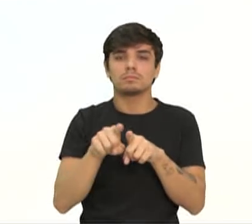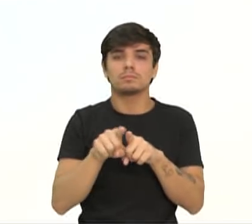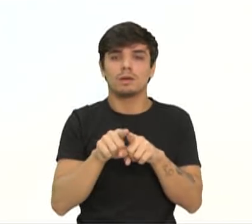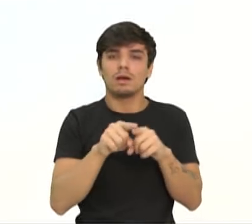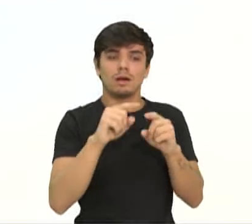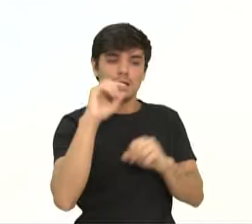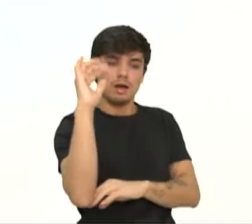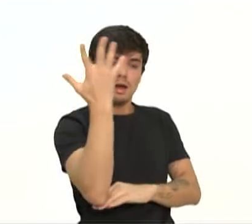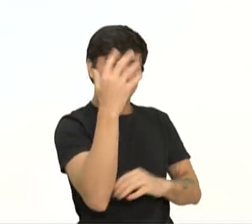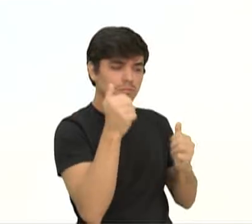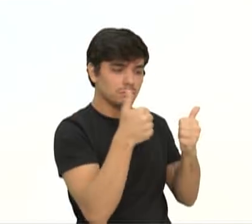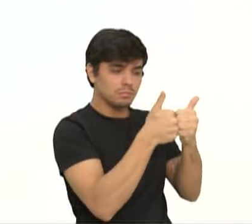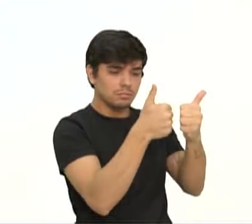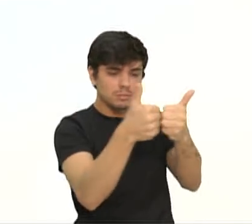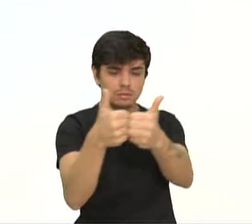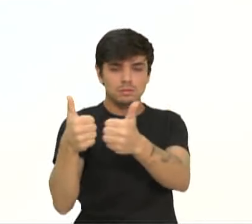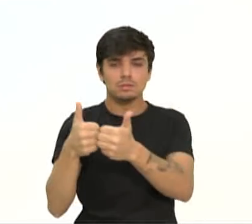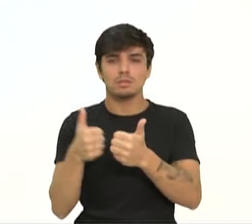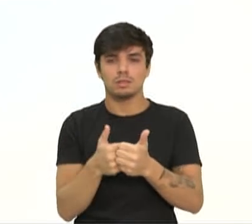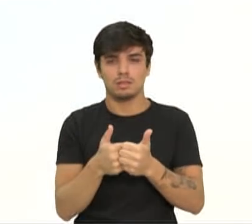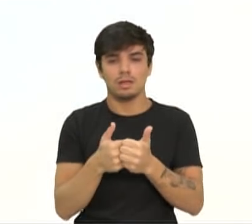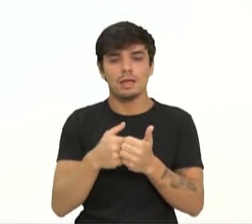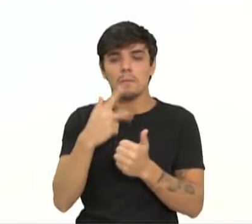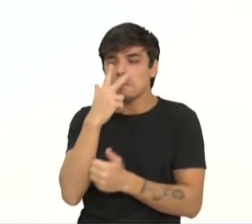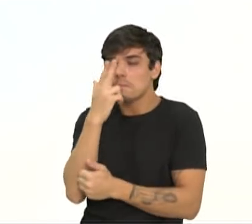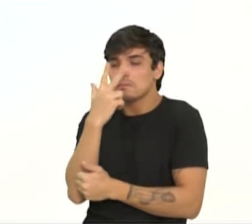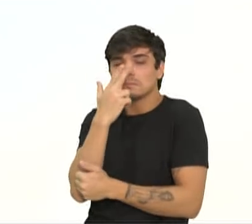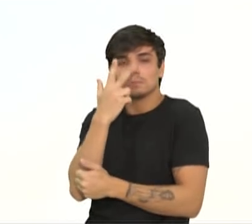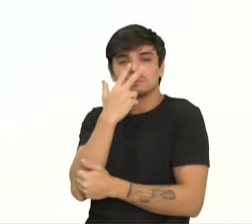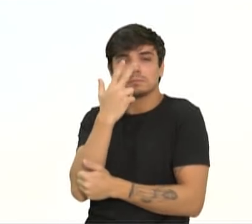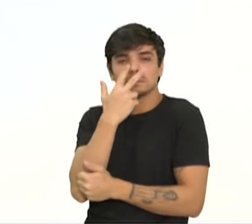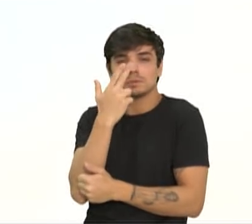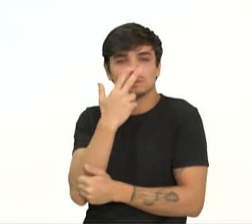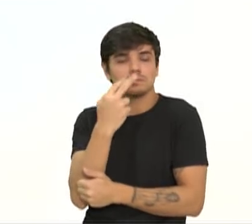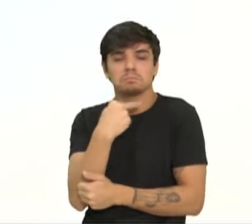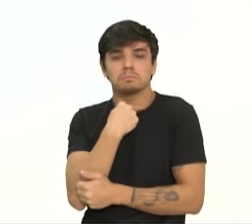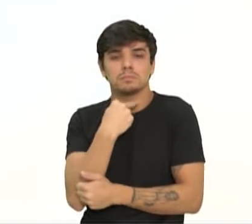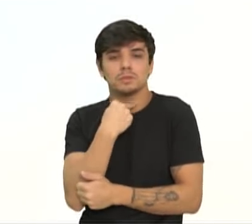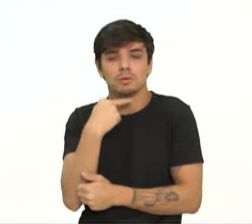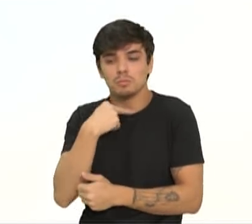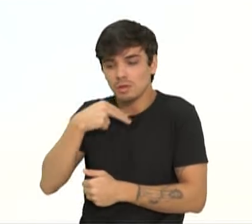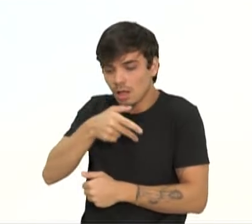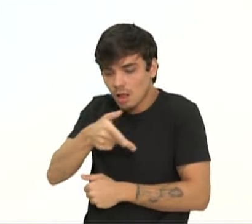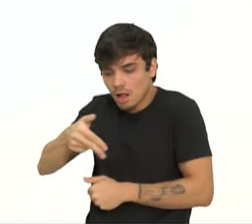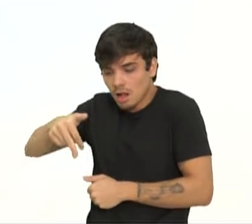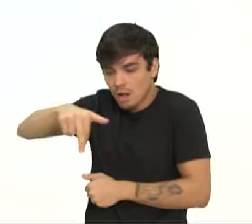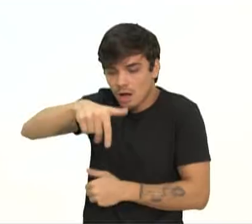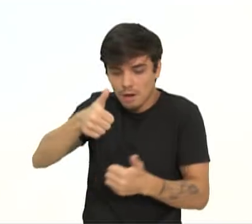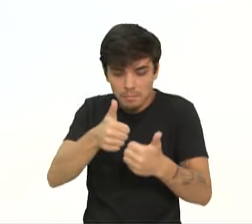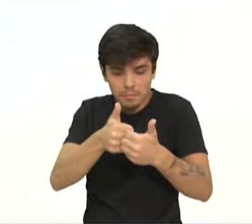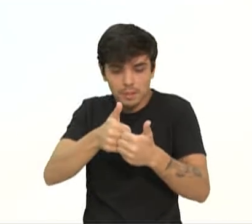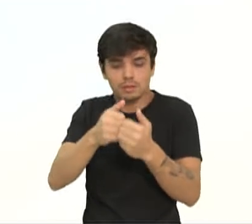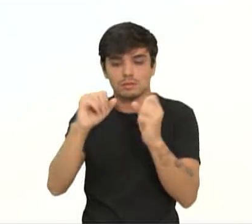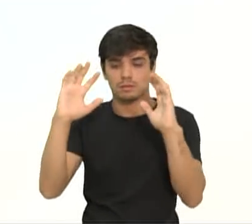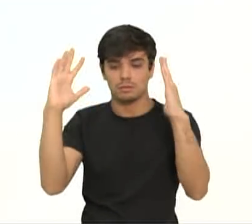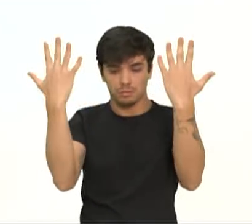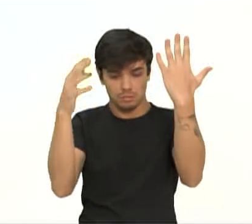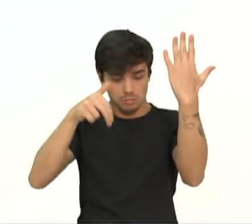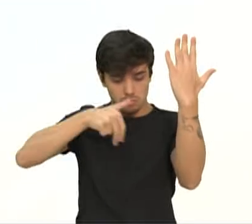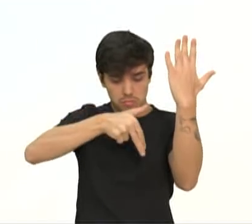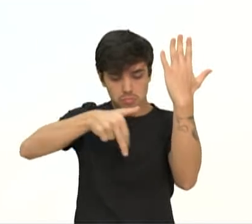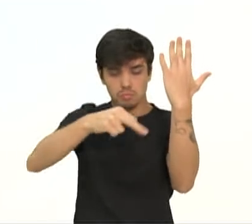juntas umas das outras que davam a impressão de que não se poderia caminhar entre elas.